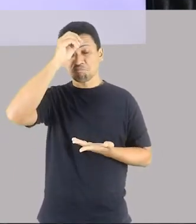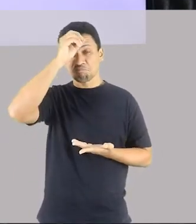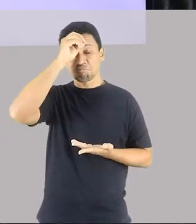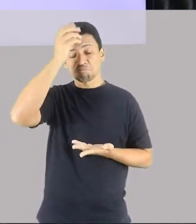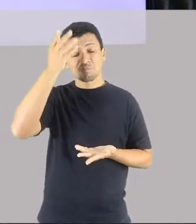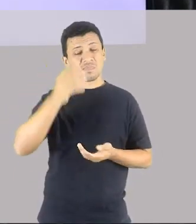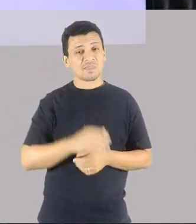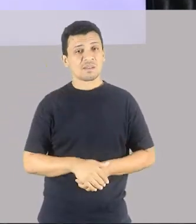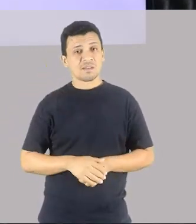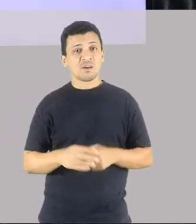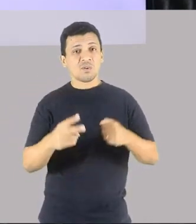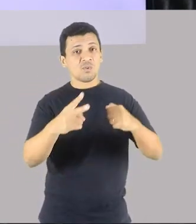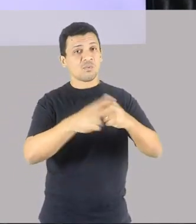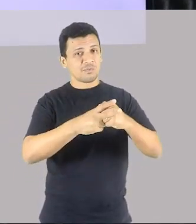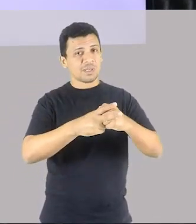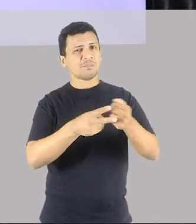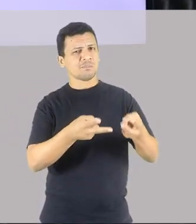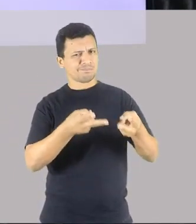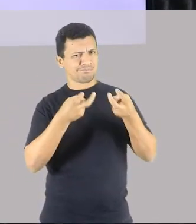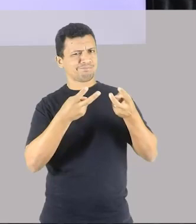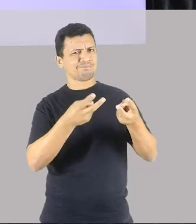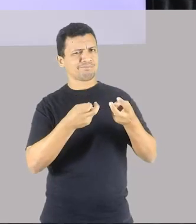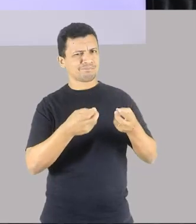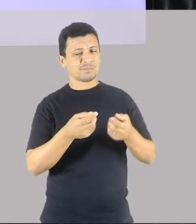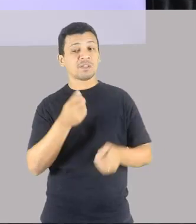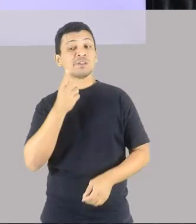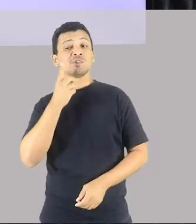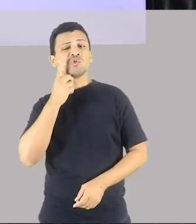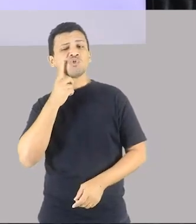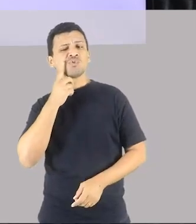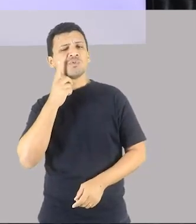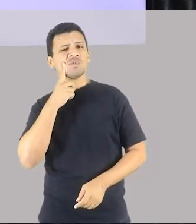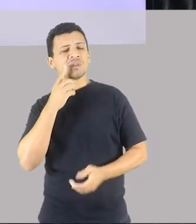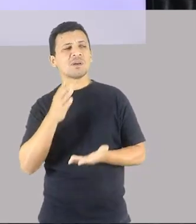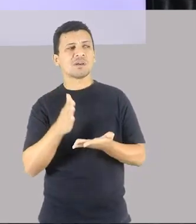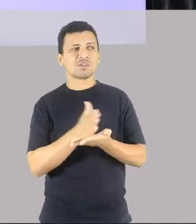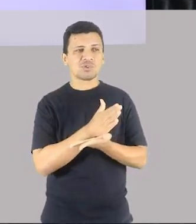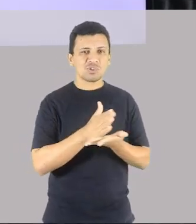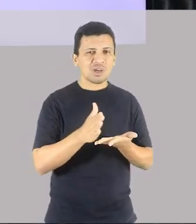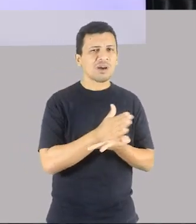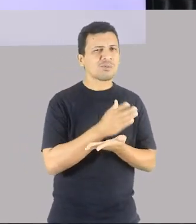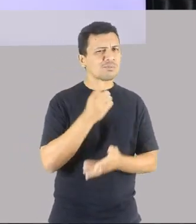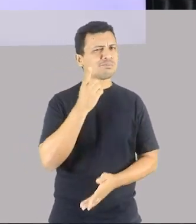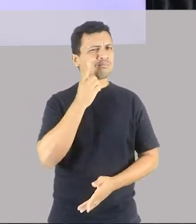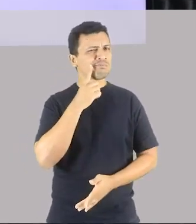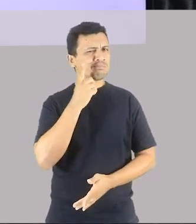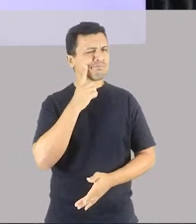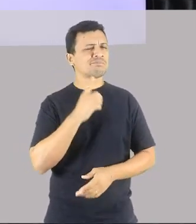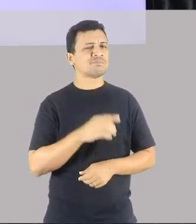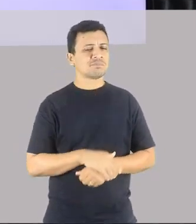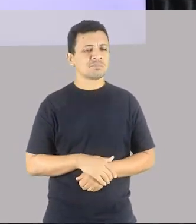sujeito. Mas o verbo é muito claro, notem. Quem desconfia, desconfia de alguma coisa, não é isso?